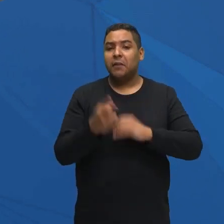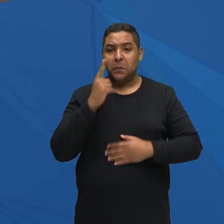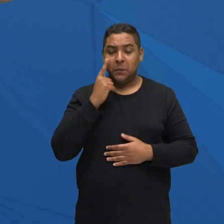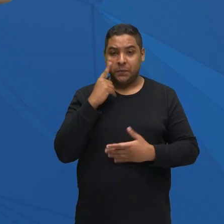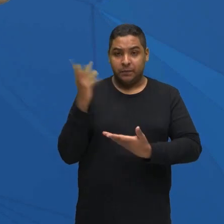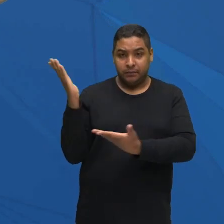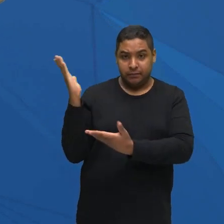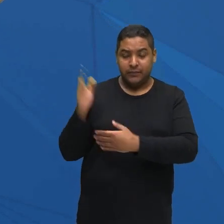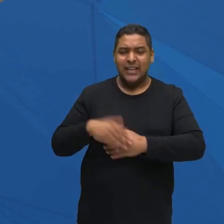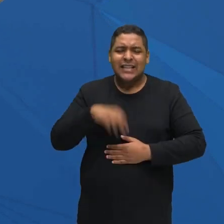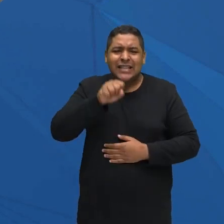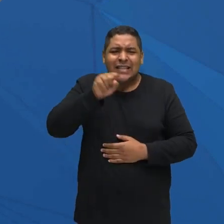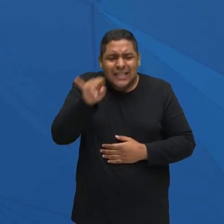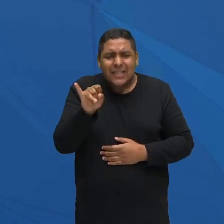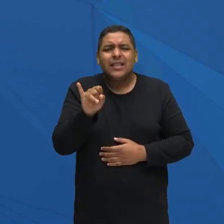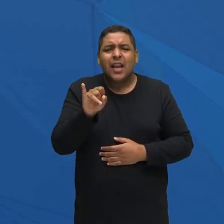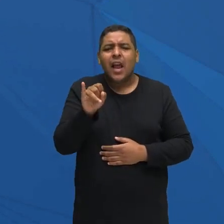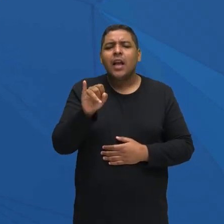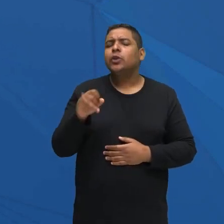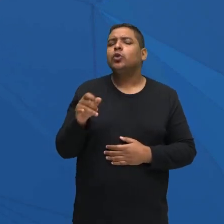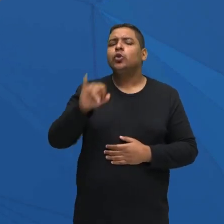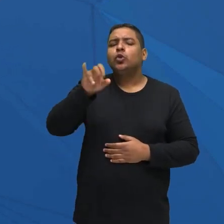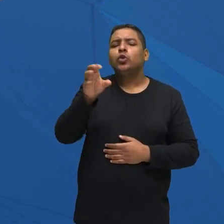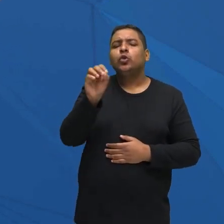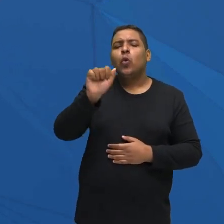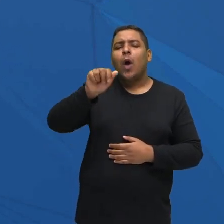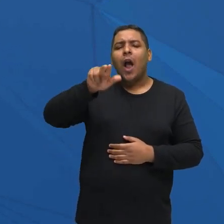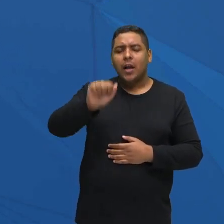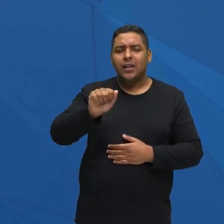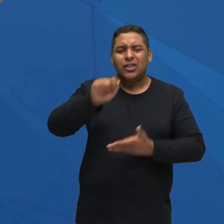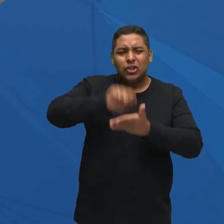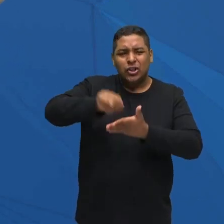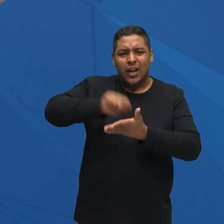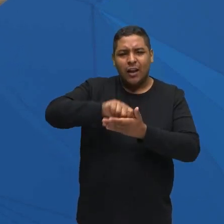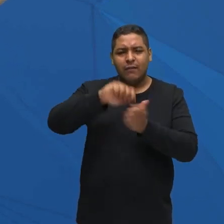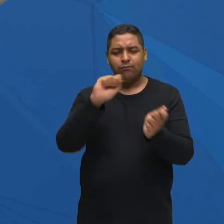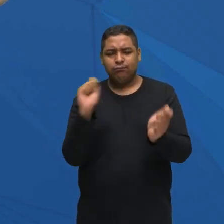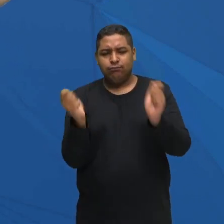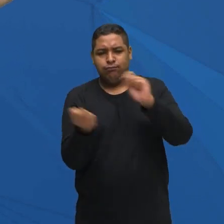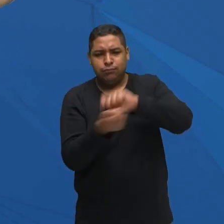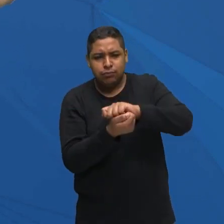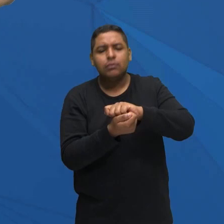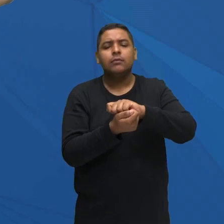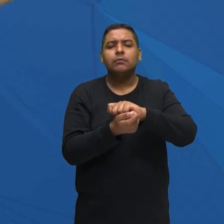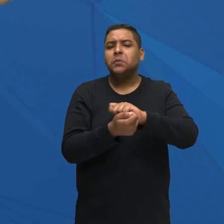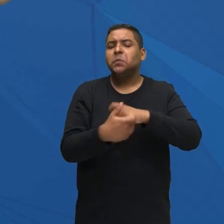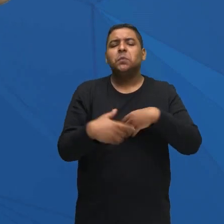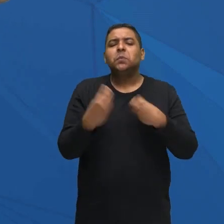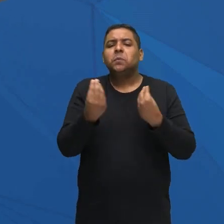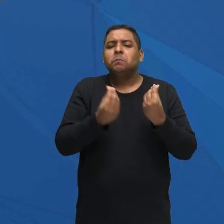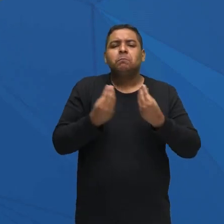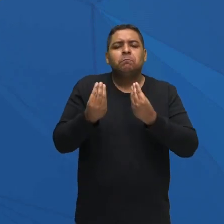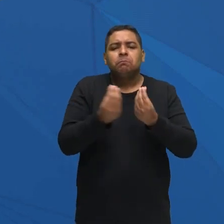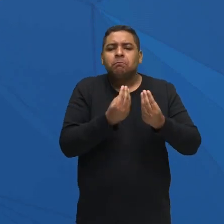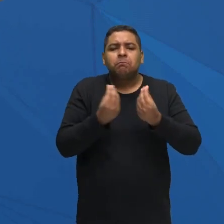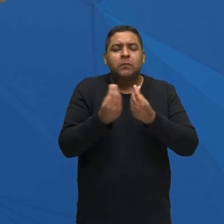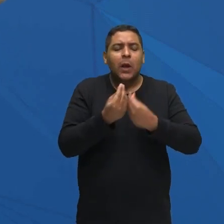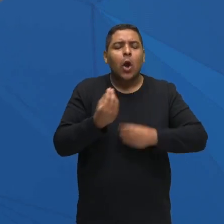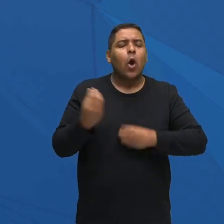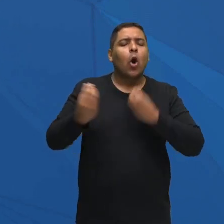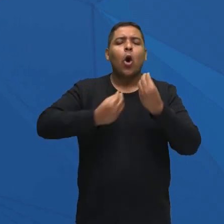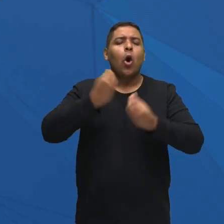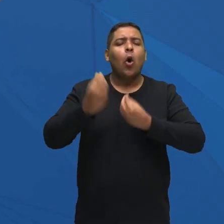pudesse escrever essa frase de outra forma, como que a gente poderia estar ali, né, traduzindo